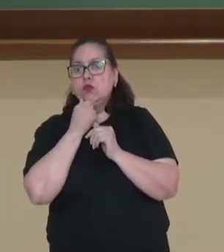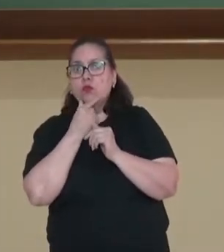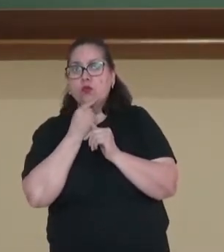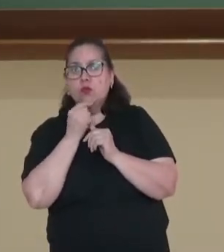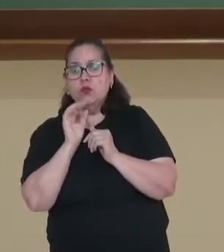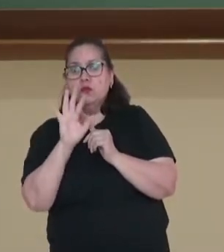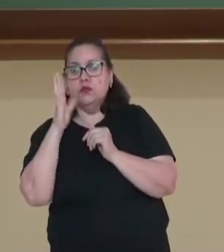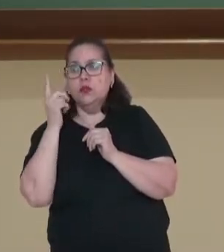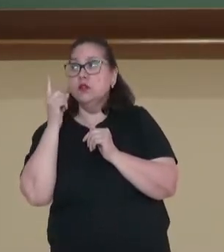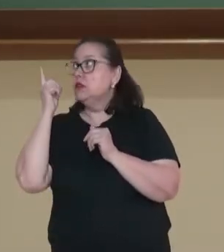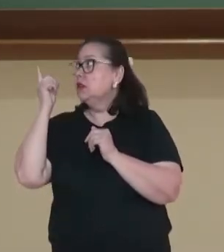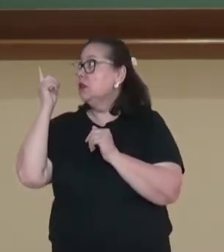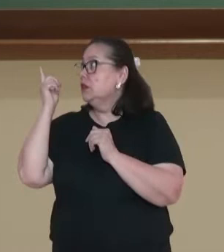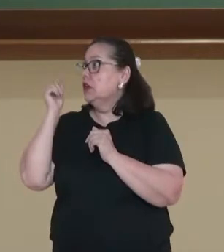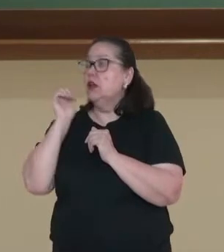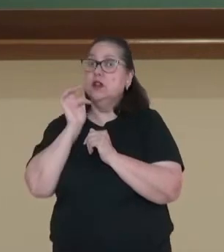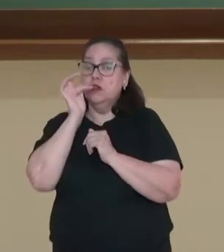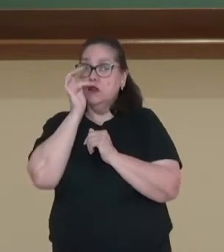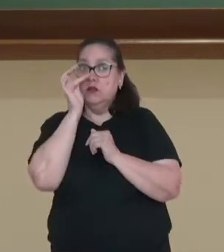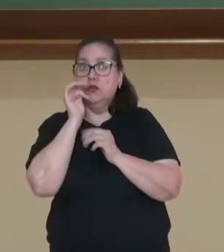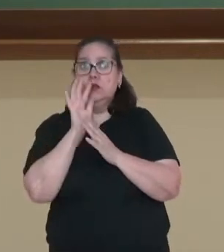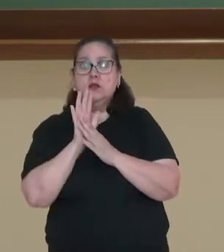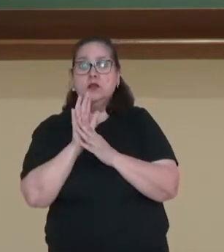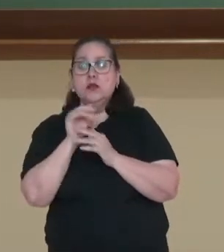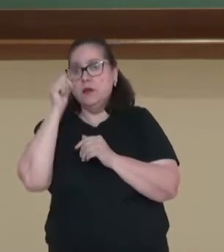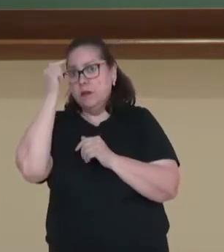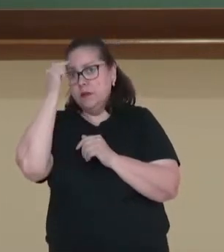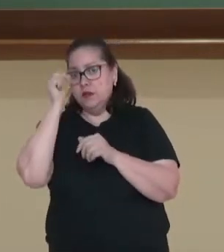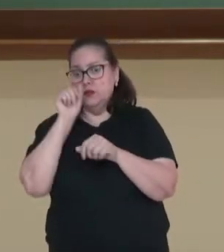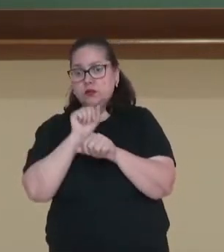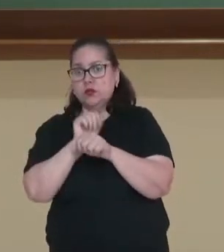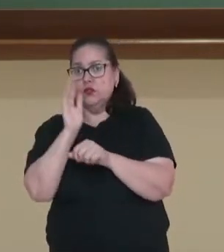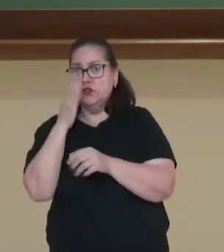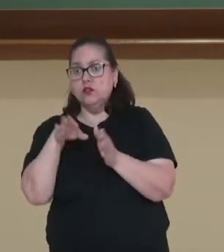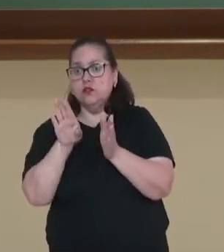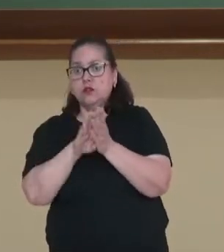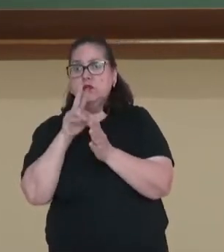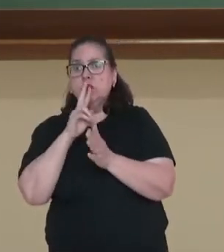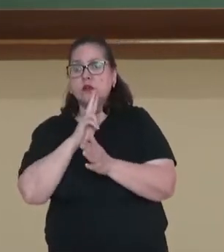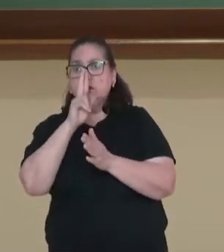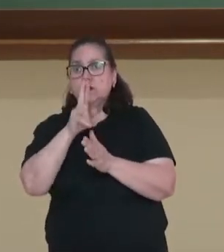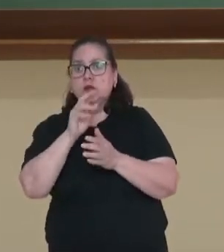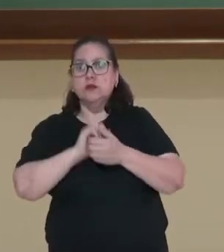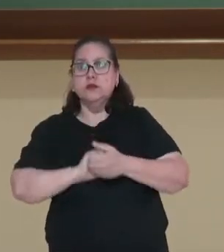Como acontece ali na flor do hibisco? Pensa um pouquinho, eu já volto com a resposta.